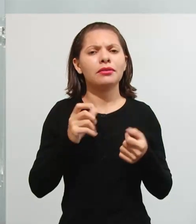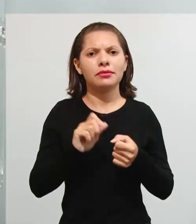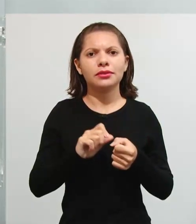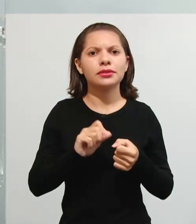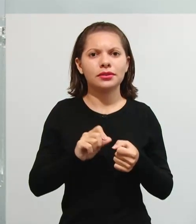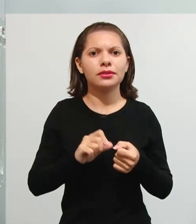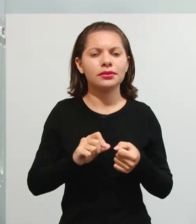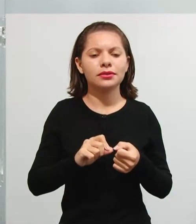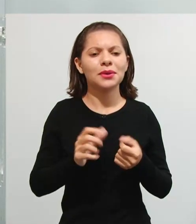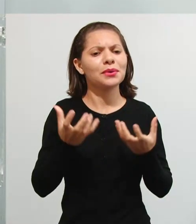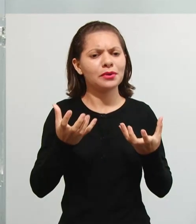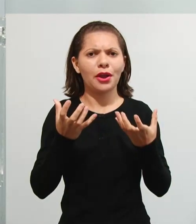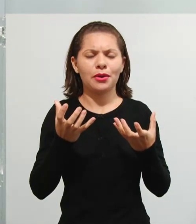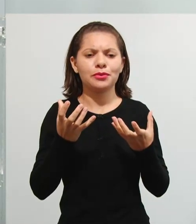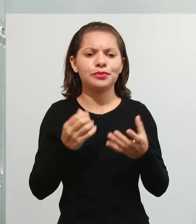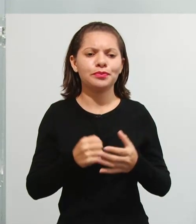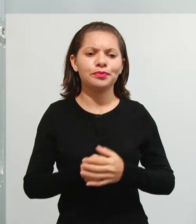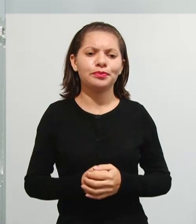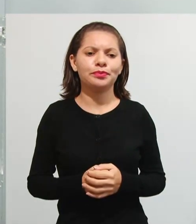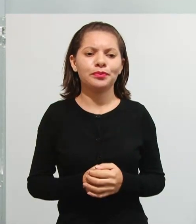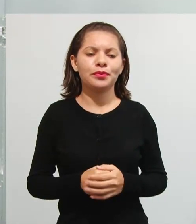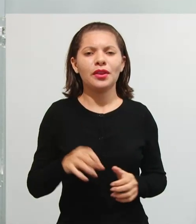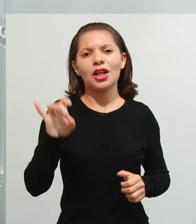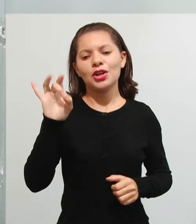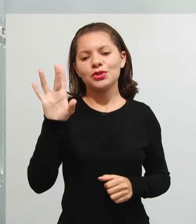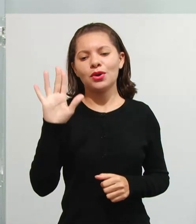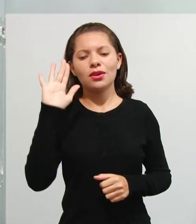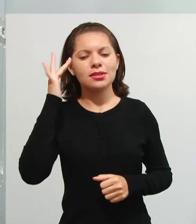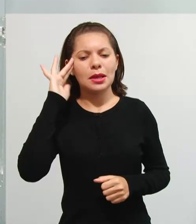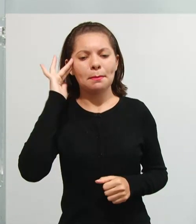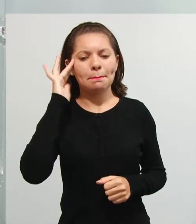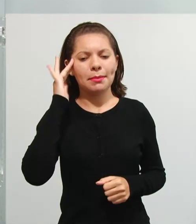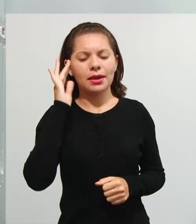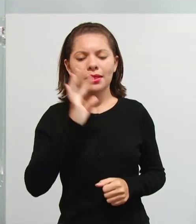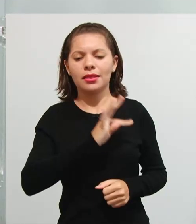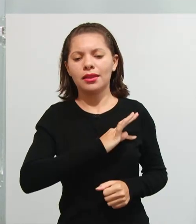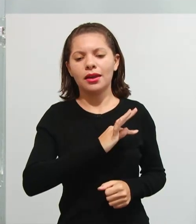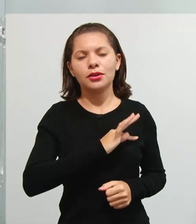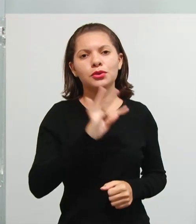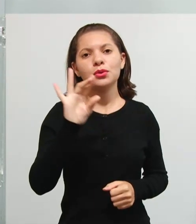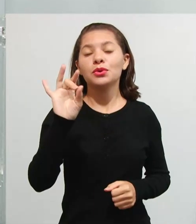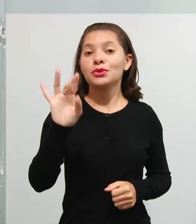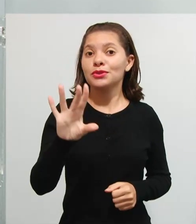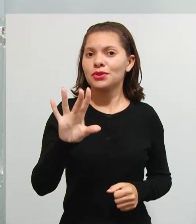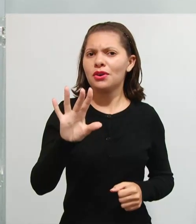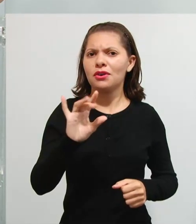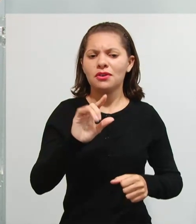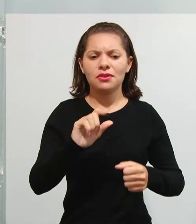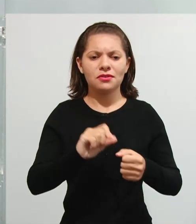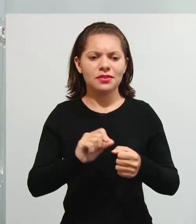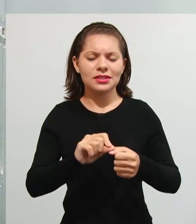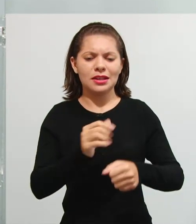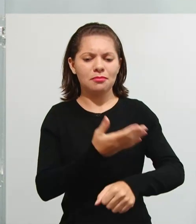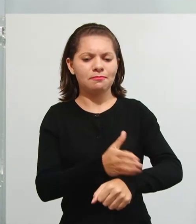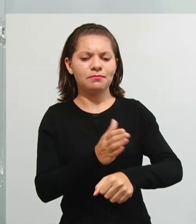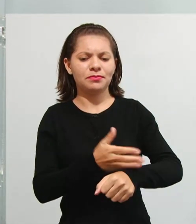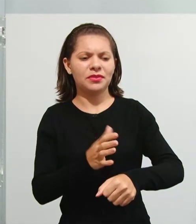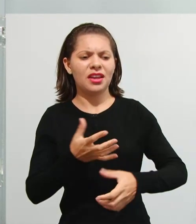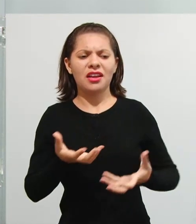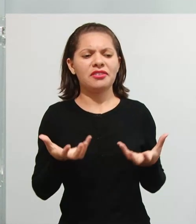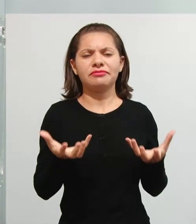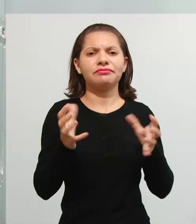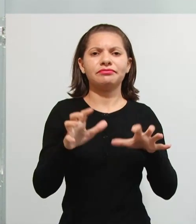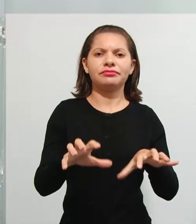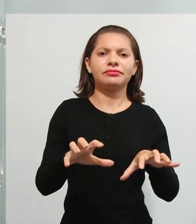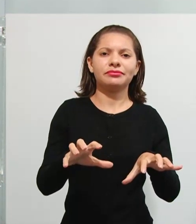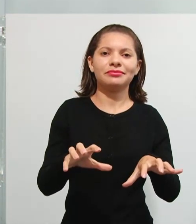acontecer. Então, não adianta eu saber na teoria, não adianta nem eu saber fazer na prática, mas se eu não quiser fazer, né, não vai